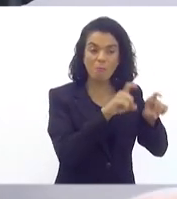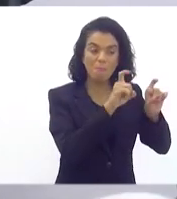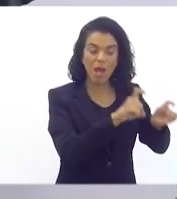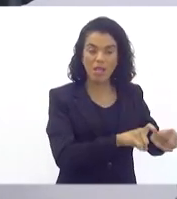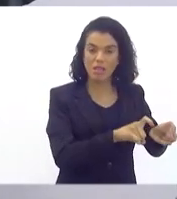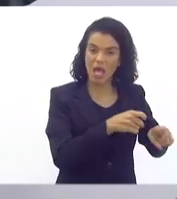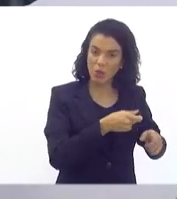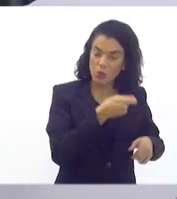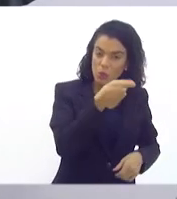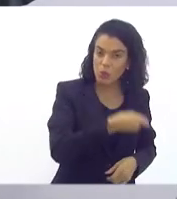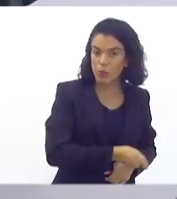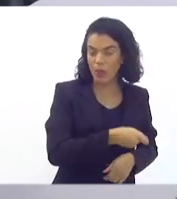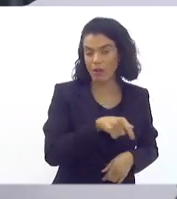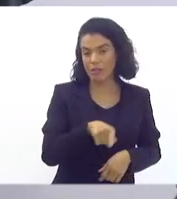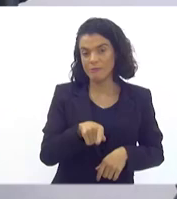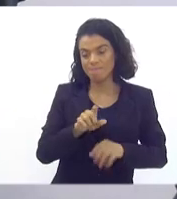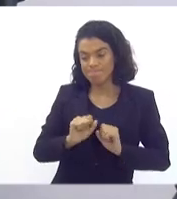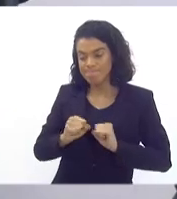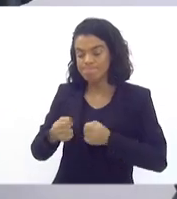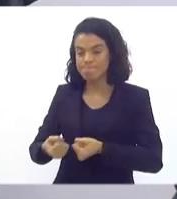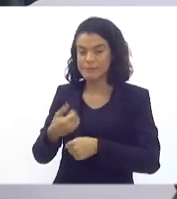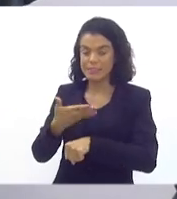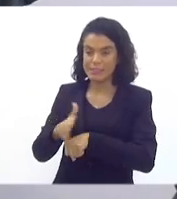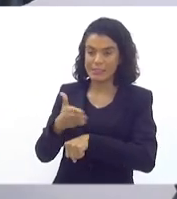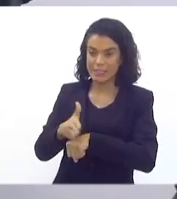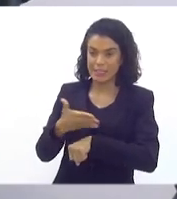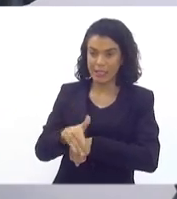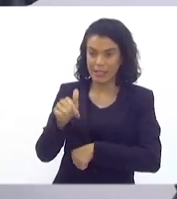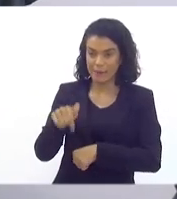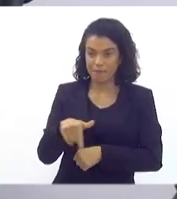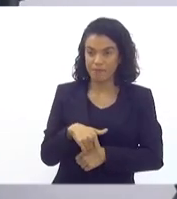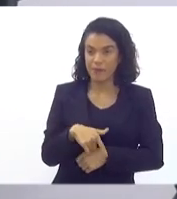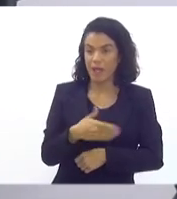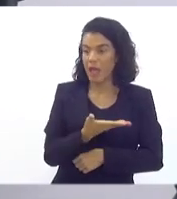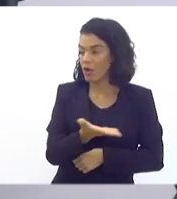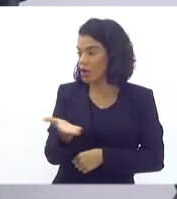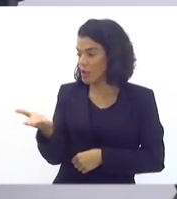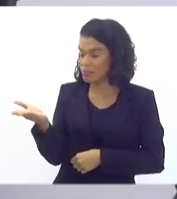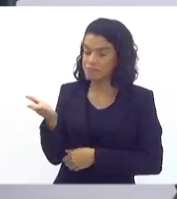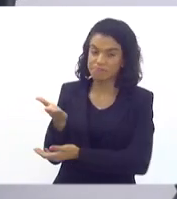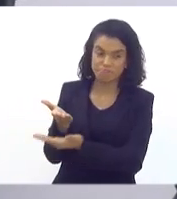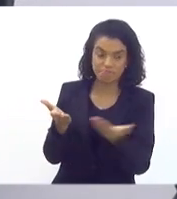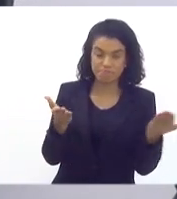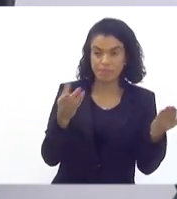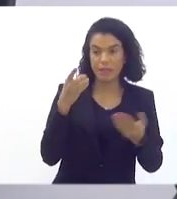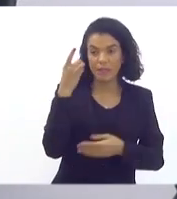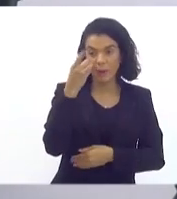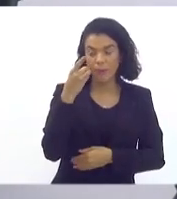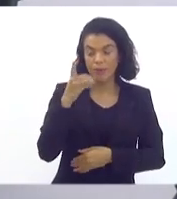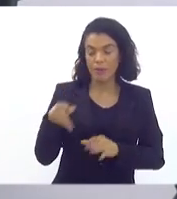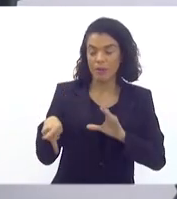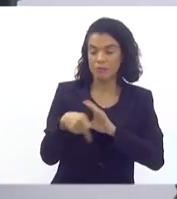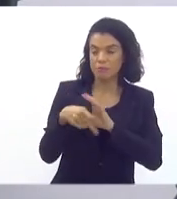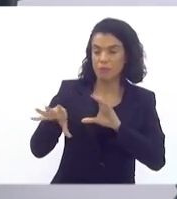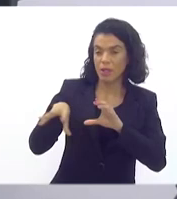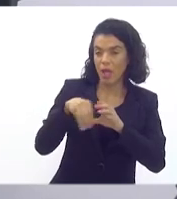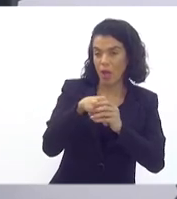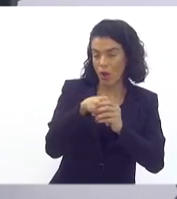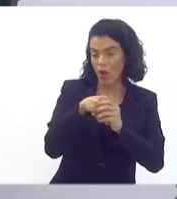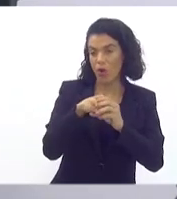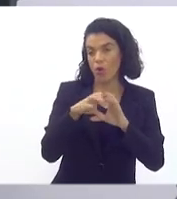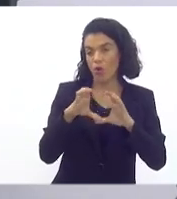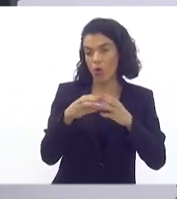e se dedicar uma pauta tão relevante agora me dirijo aos demais colegas deputados da comissão porque